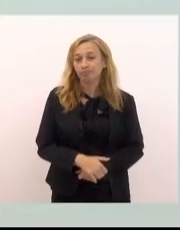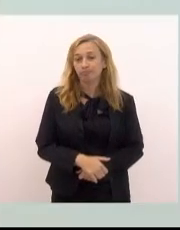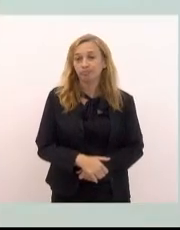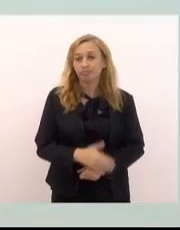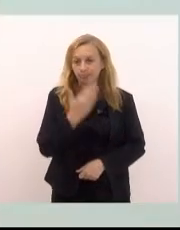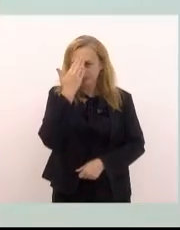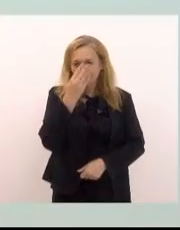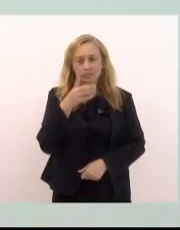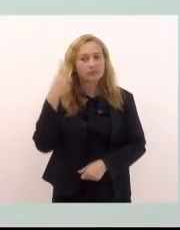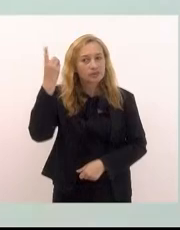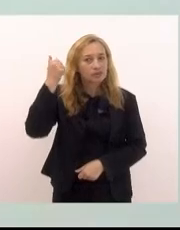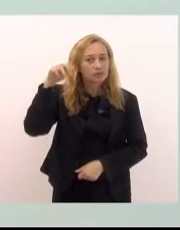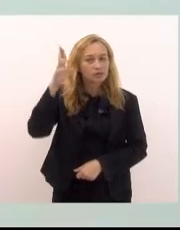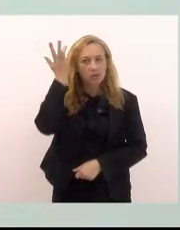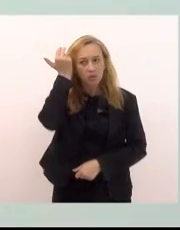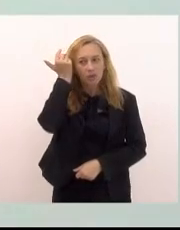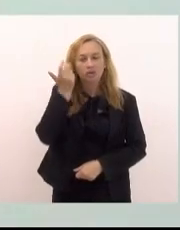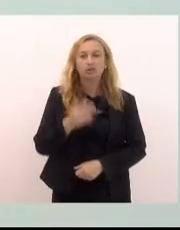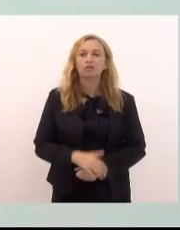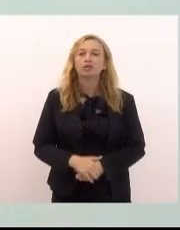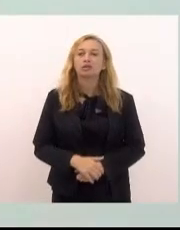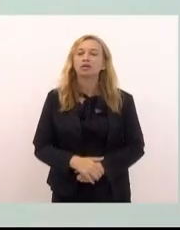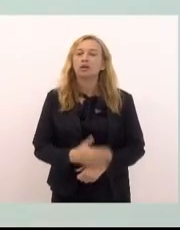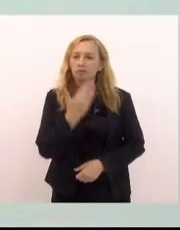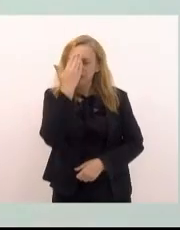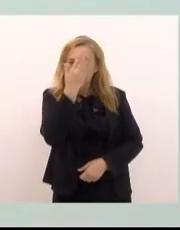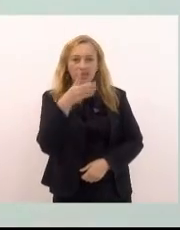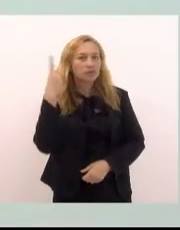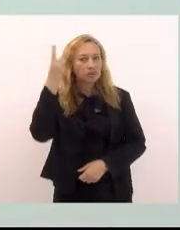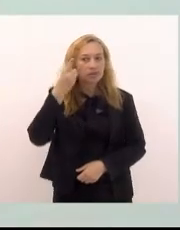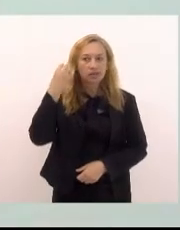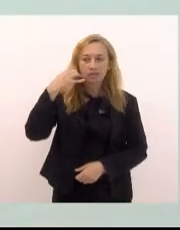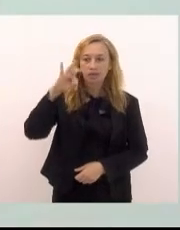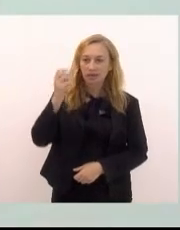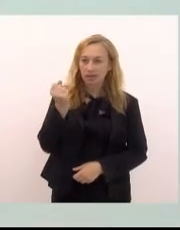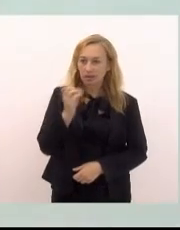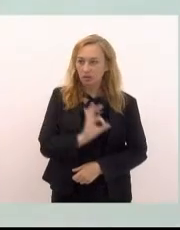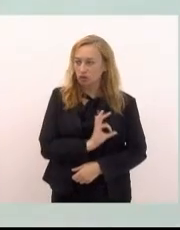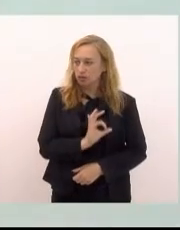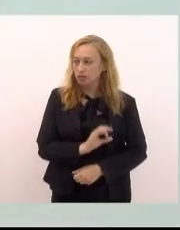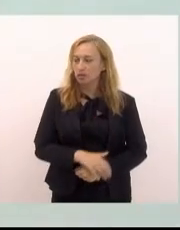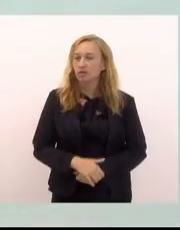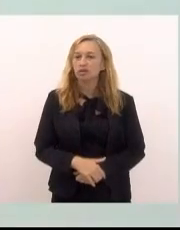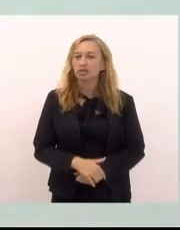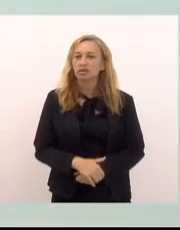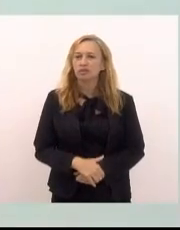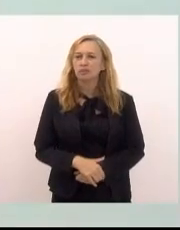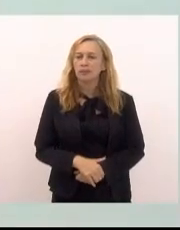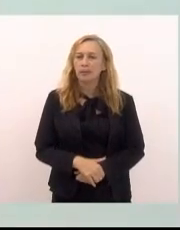Muito obrigado, deputado Eliomar Coelho, pela parte. Obrigado, deputada Marta Rocha.